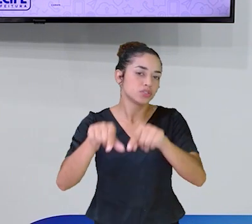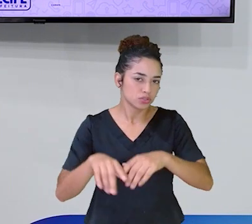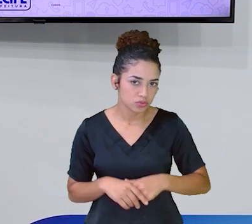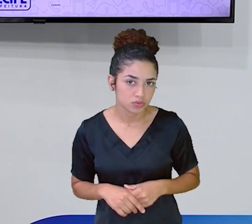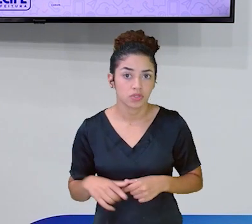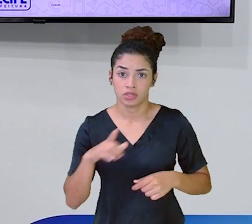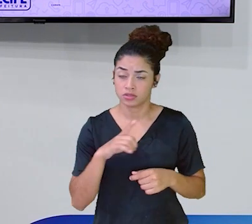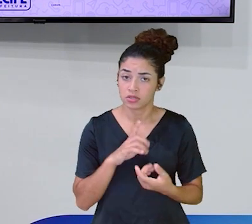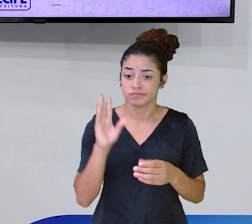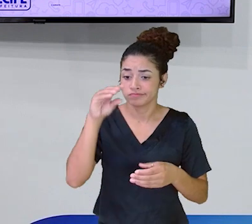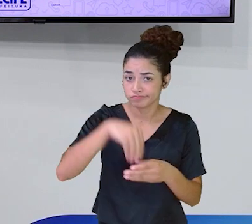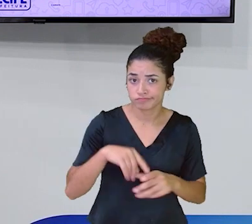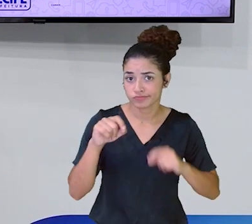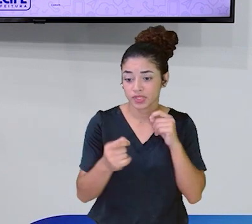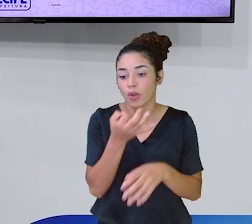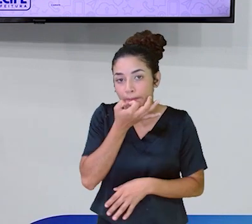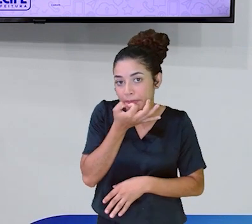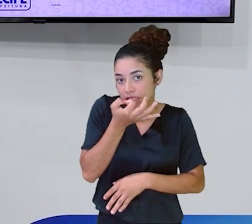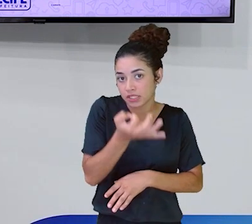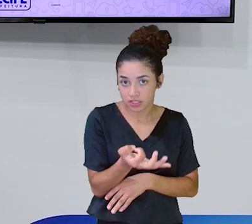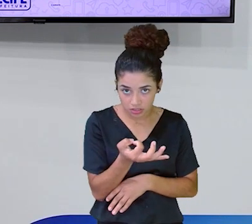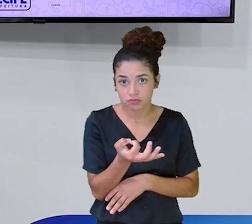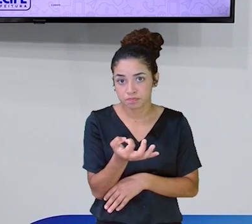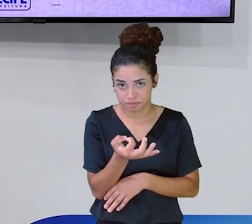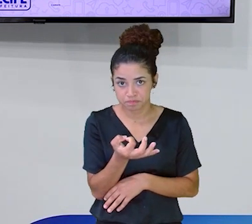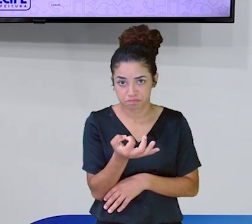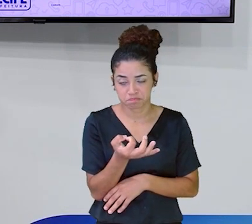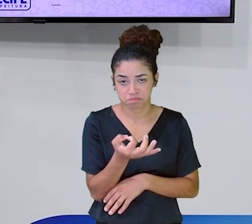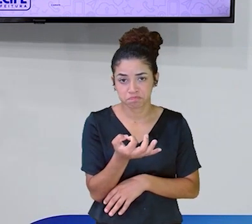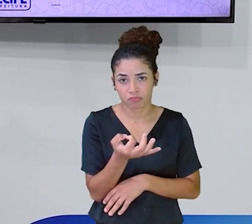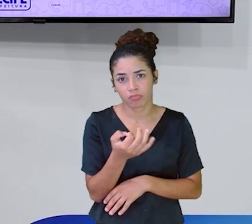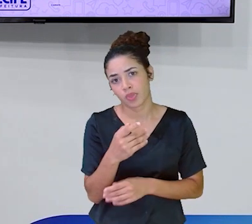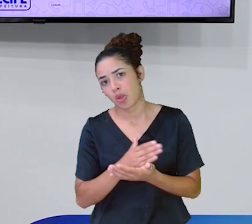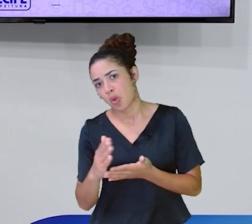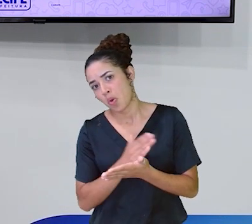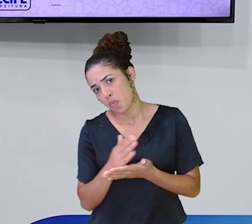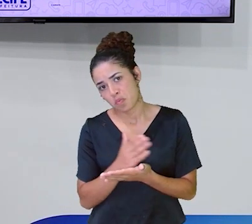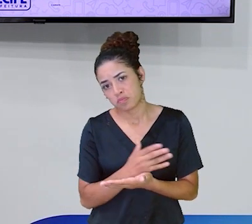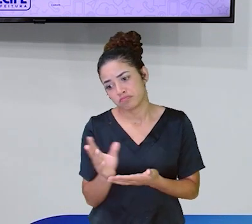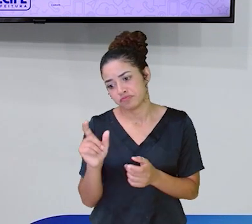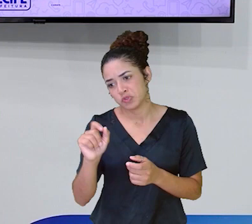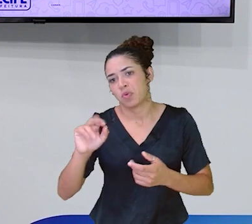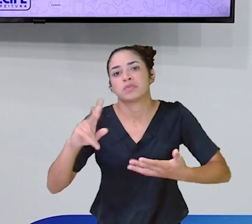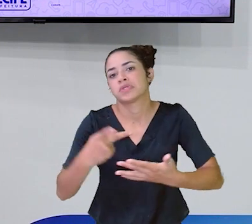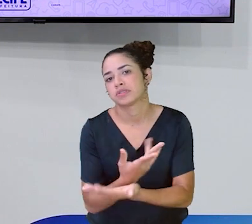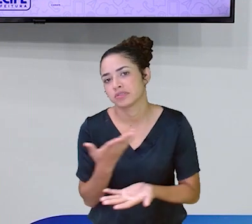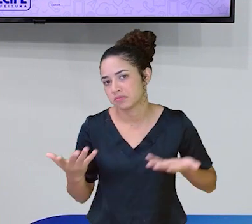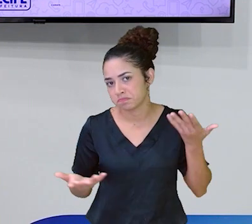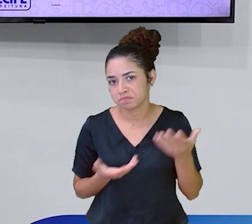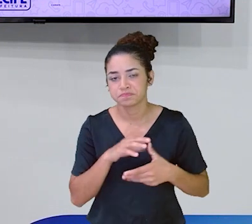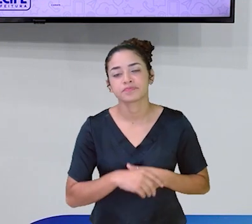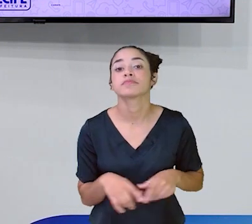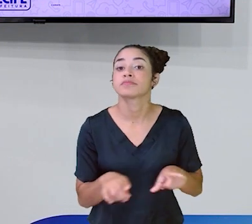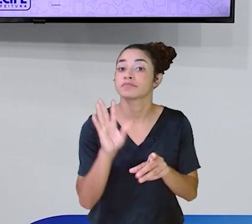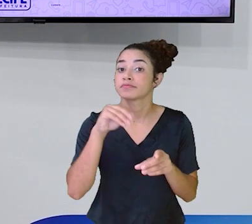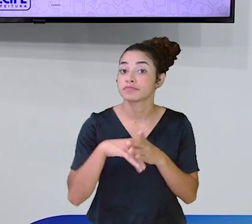ter essa questão do opinião, tem opinião em relação a algum fato, e também você pode encontrar alguns